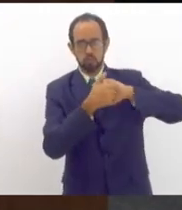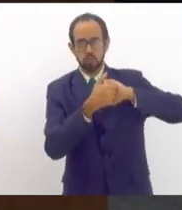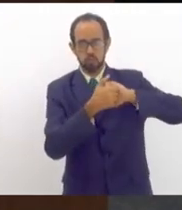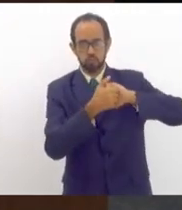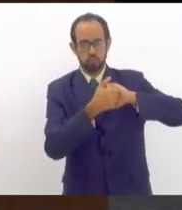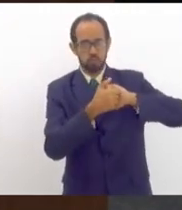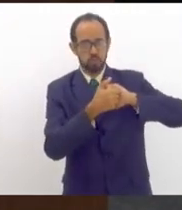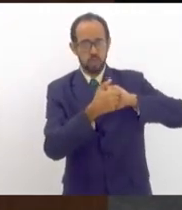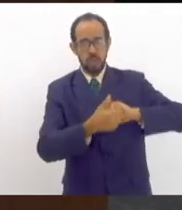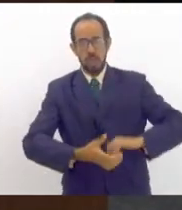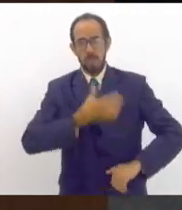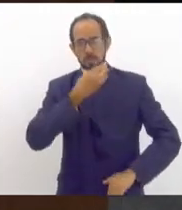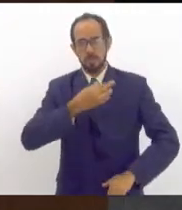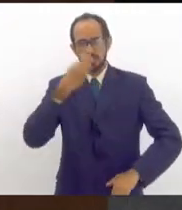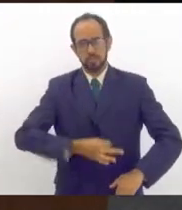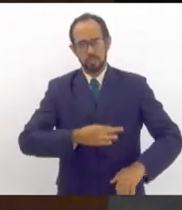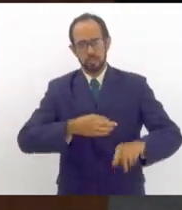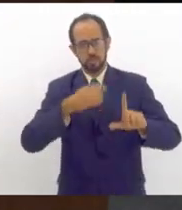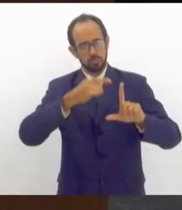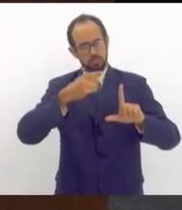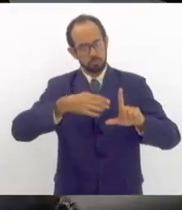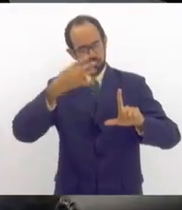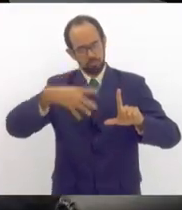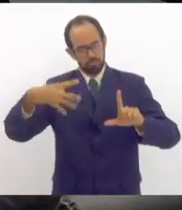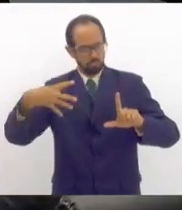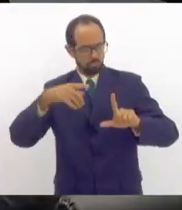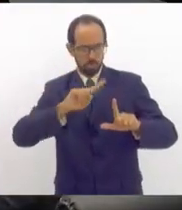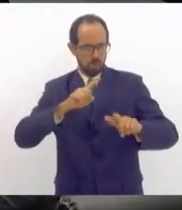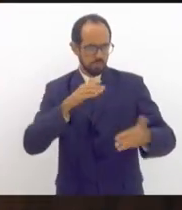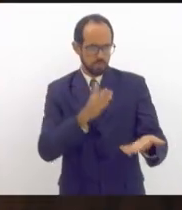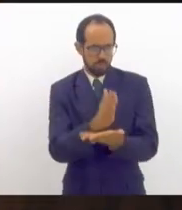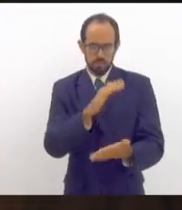machista lgbtfobicos não passarão